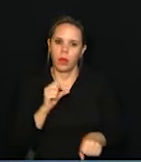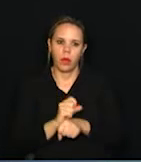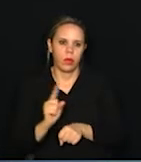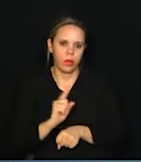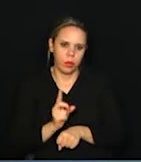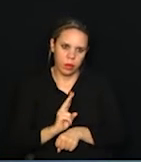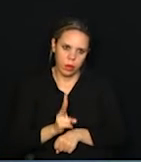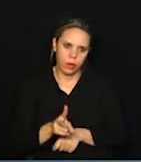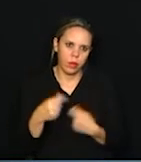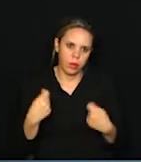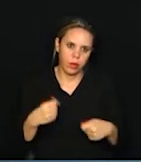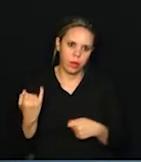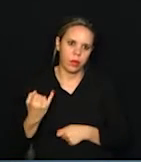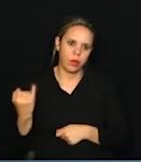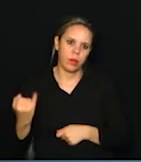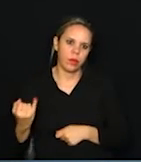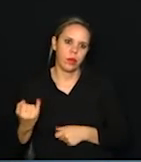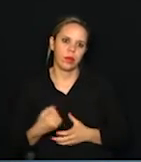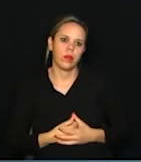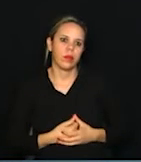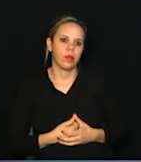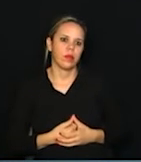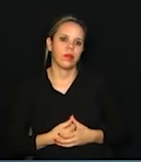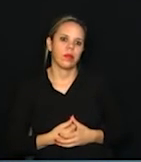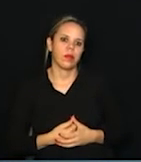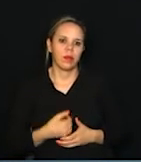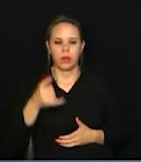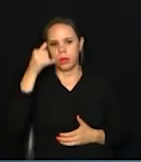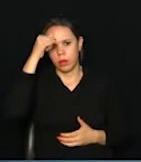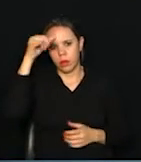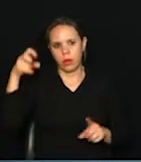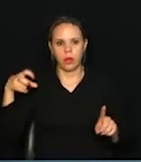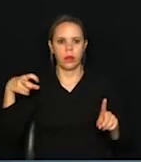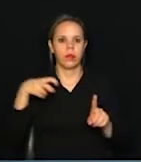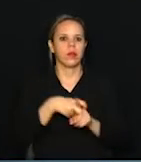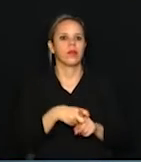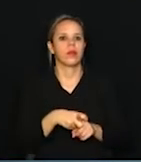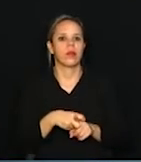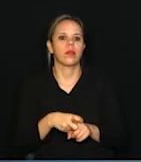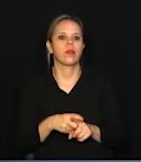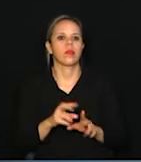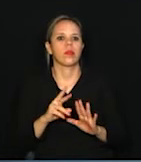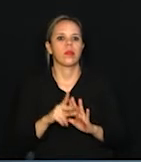e é muito importante, inclusive para evitar acidentes. Vários